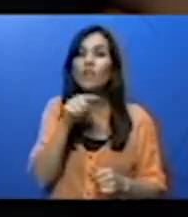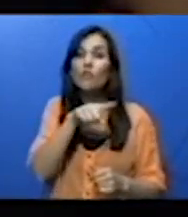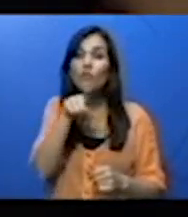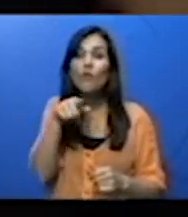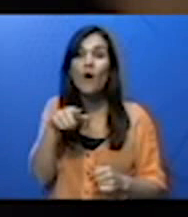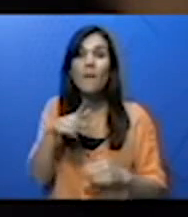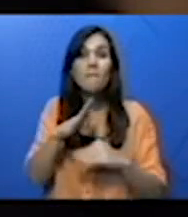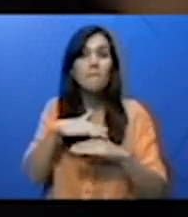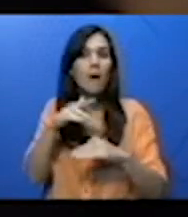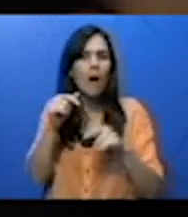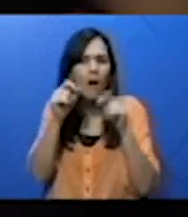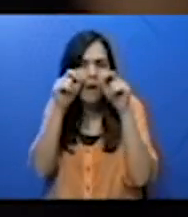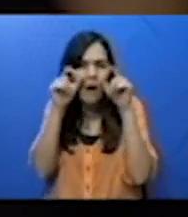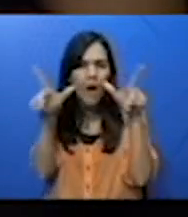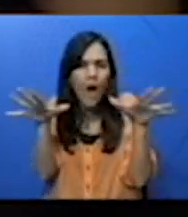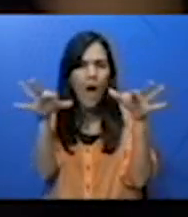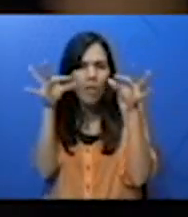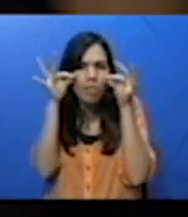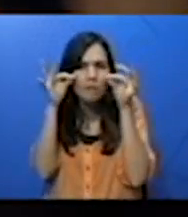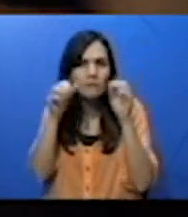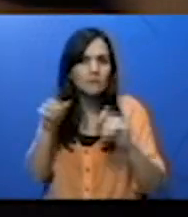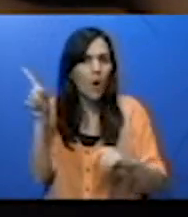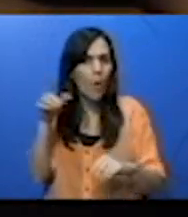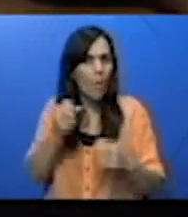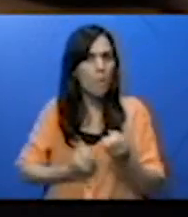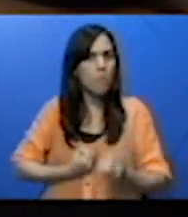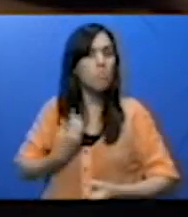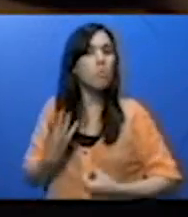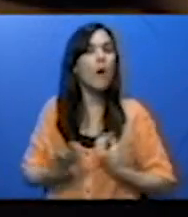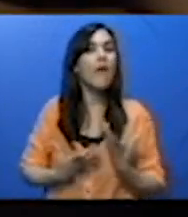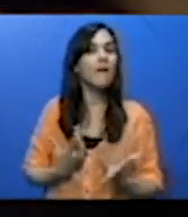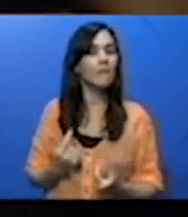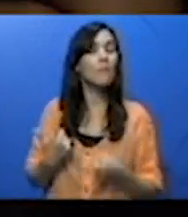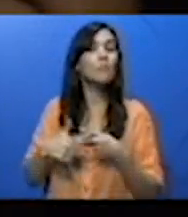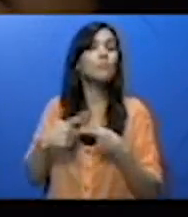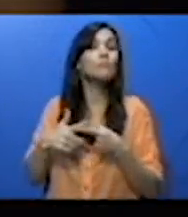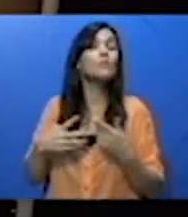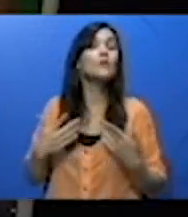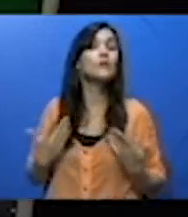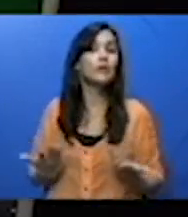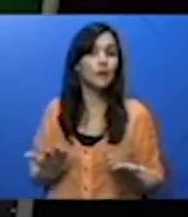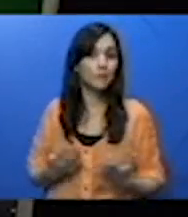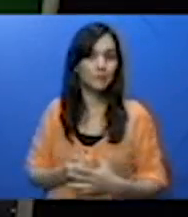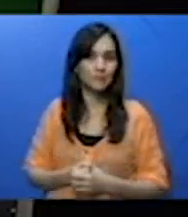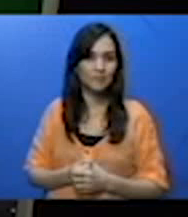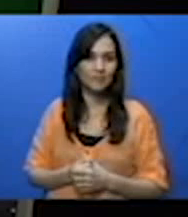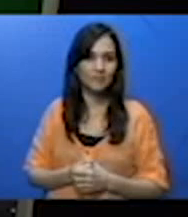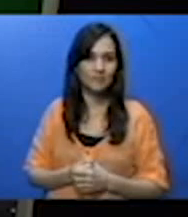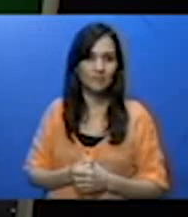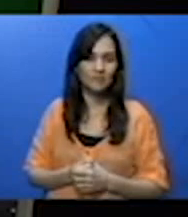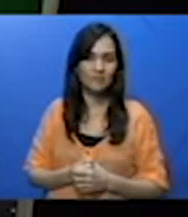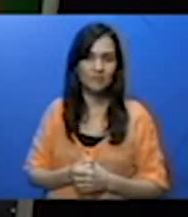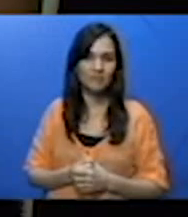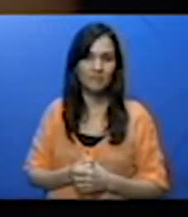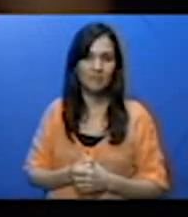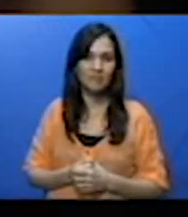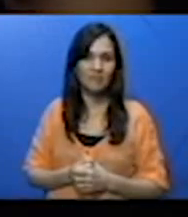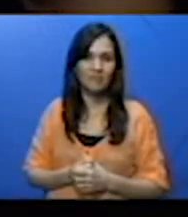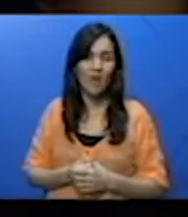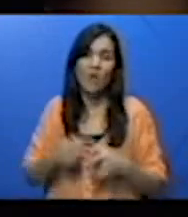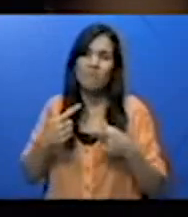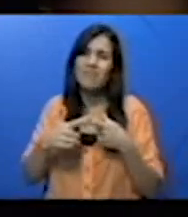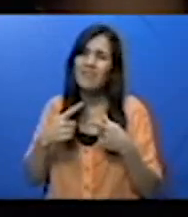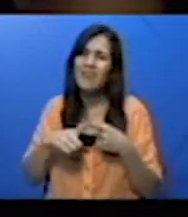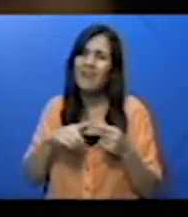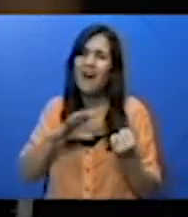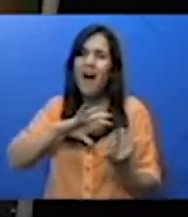sua atenção nesse poema? Por quê? Eu acho que a maioria vai falar assim, ah, professora, porque essa